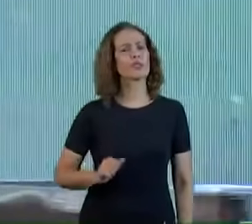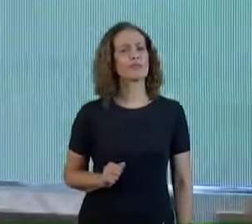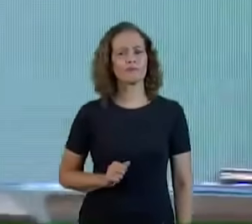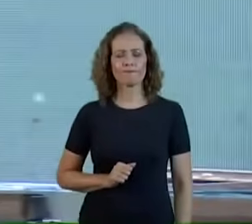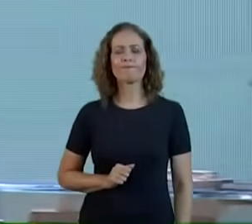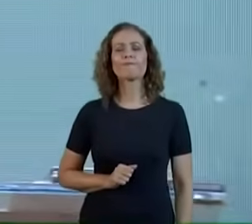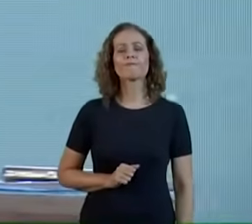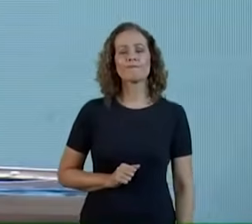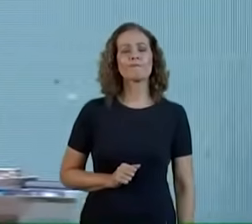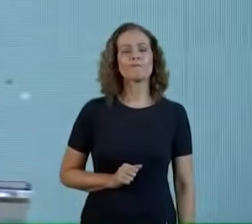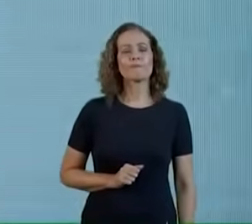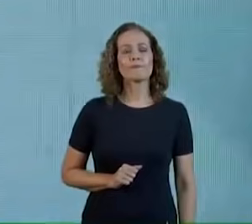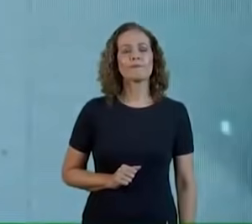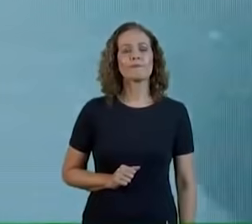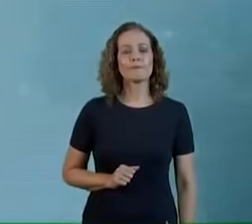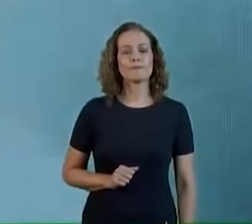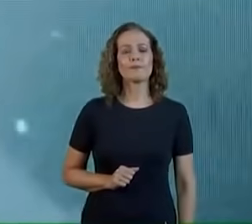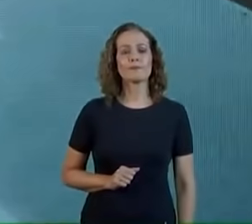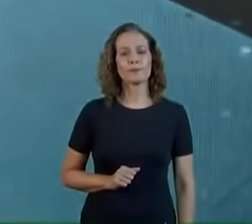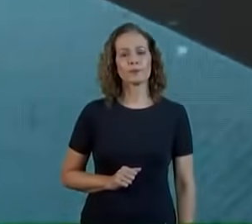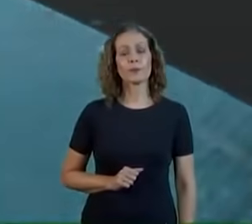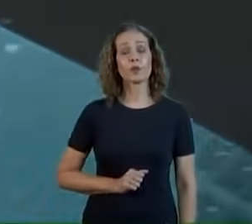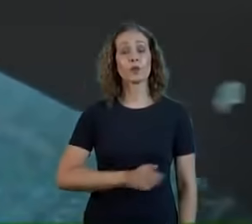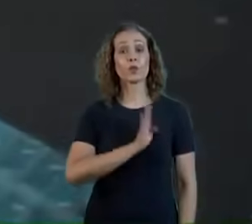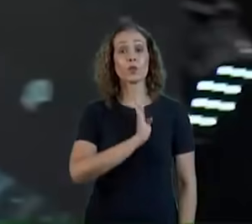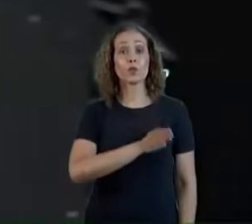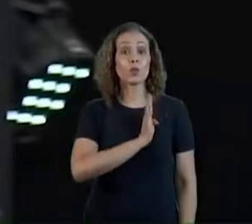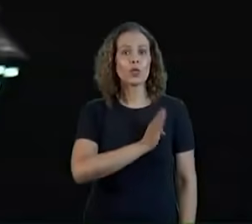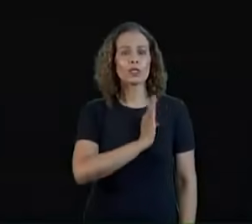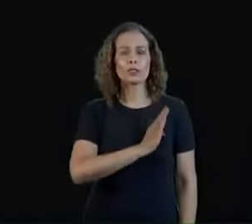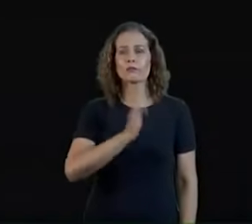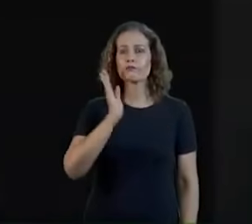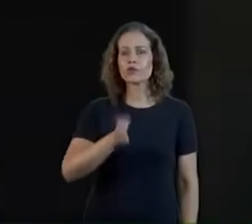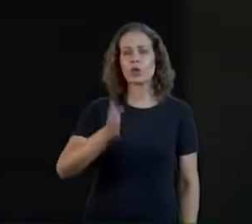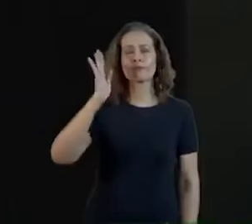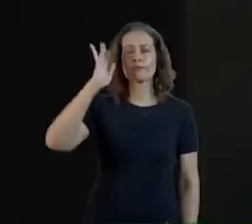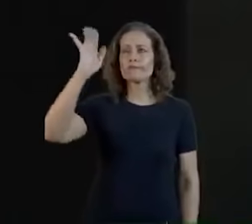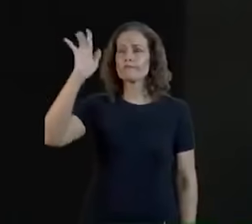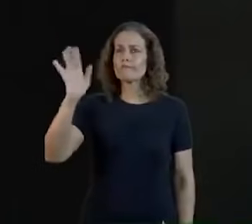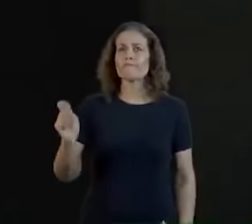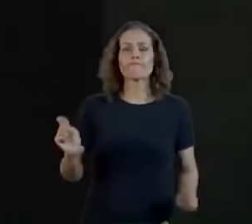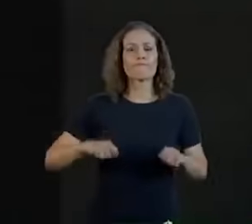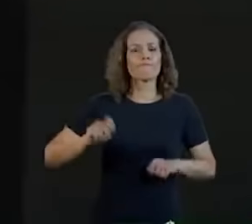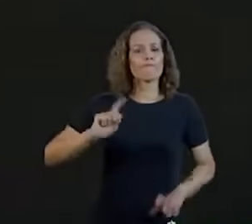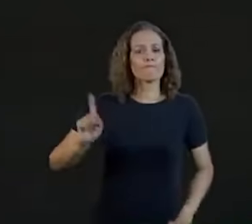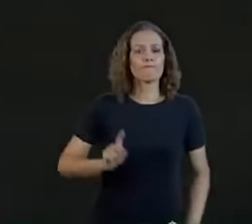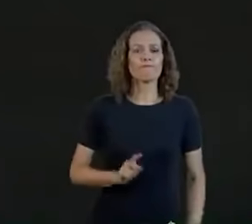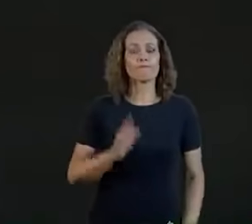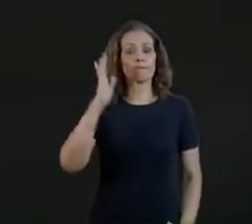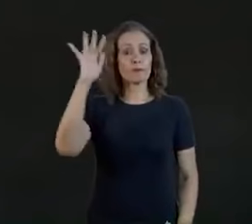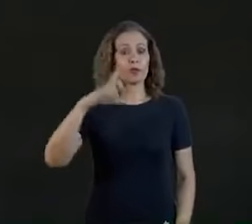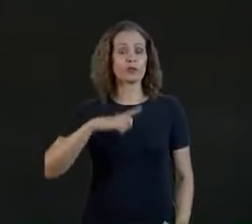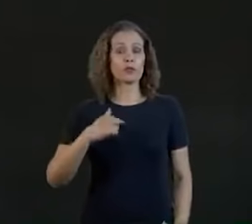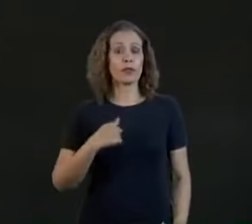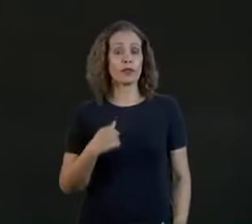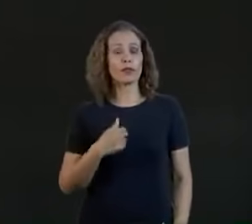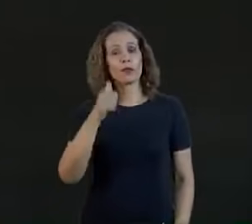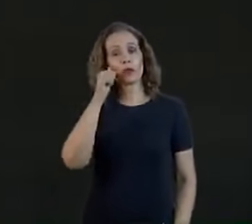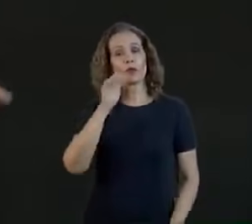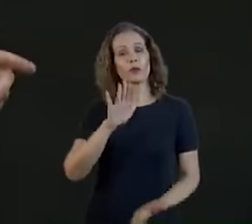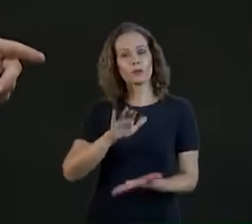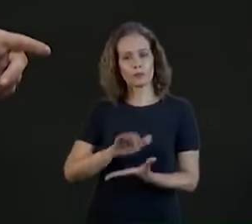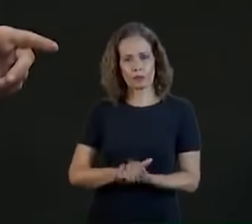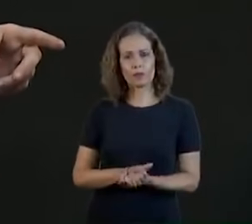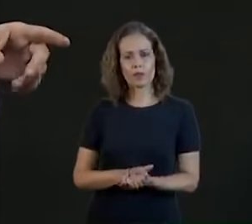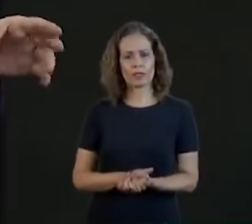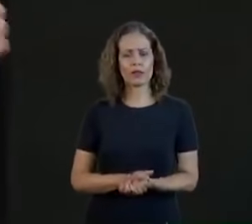conta. No coração. Imagina eu casado com a Patrícia. Aí eu continuo casado com a Patrícia,